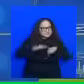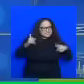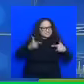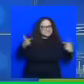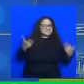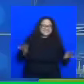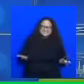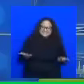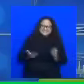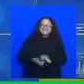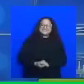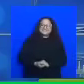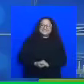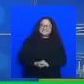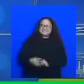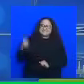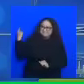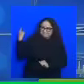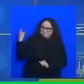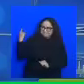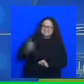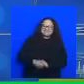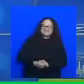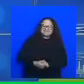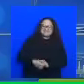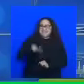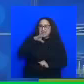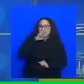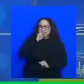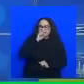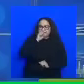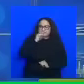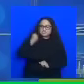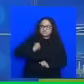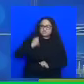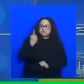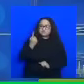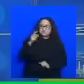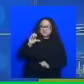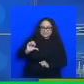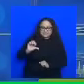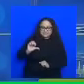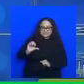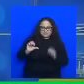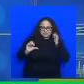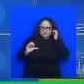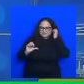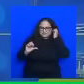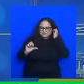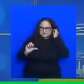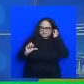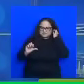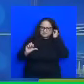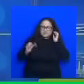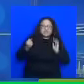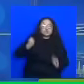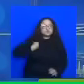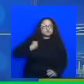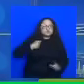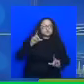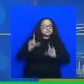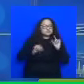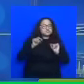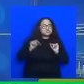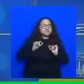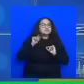número da Mega Sena. Tá na tela. Bola laranja, número 19. Laranja, 19.